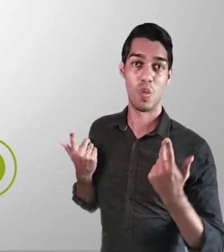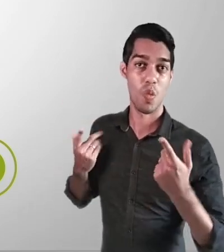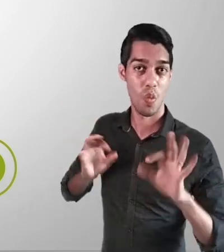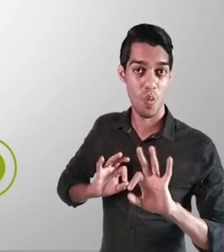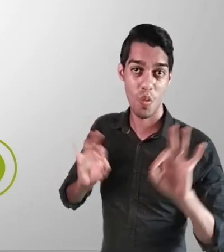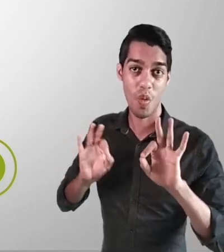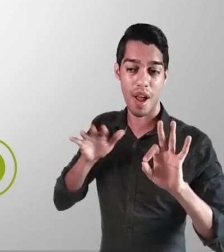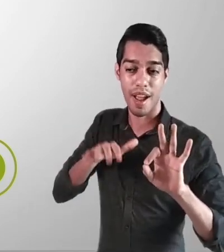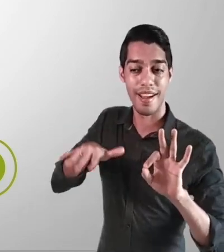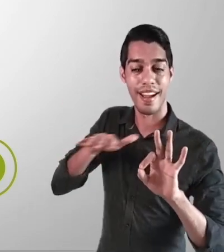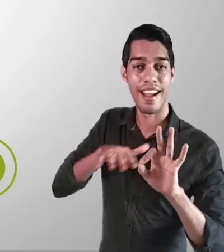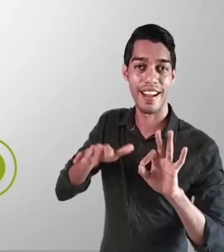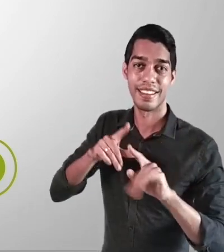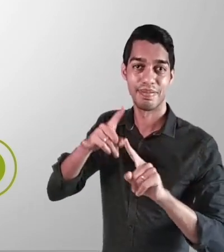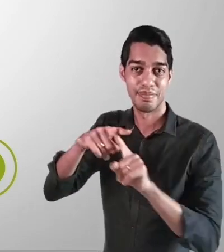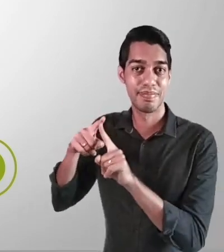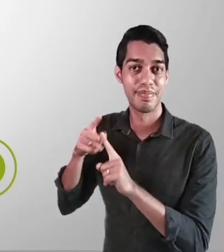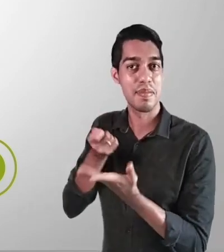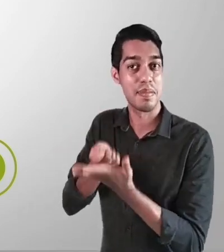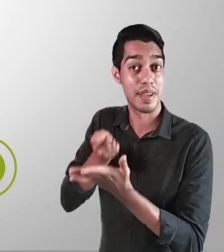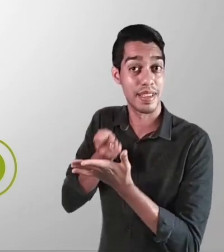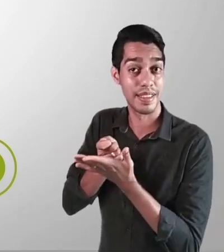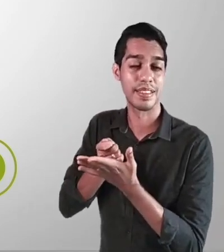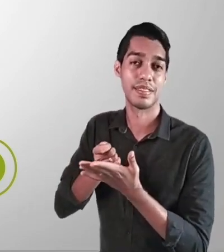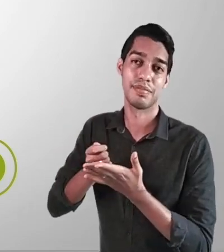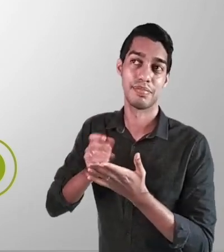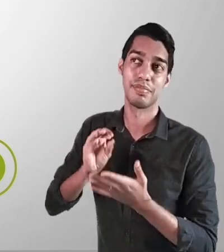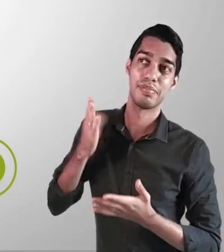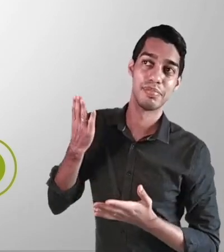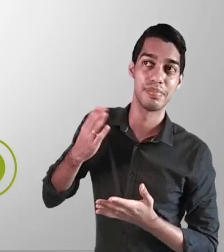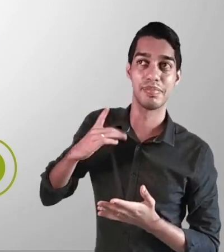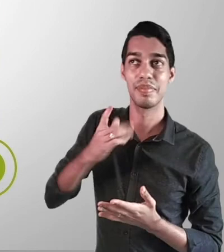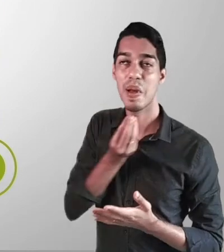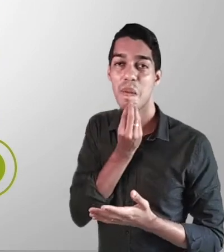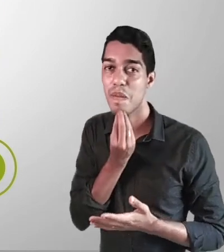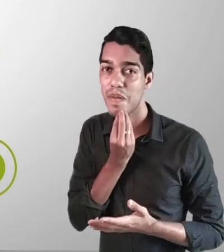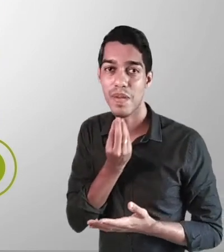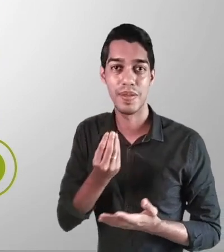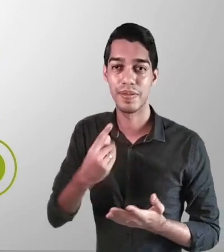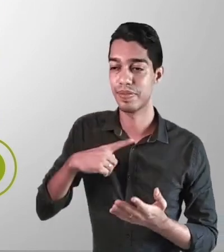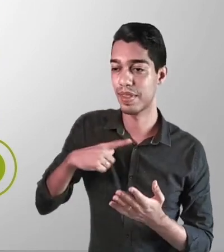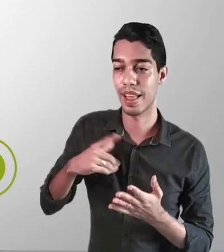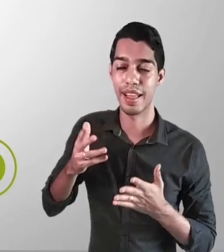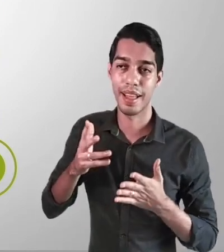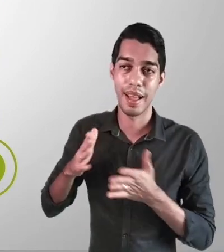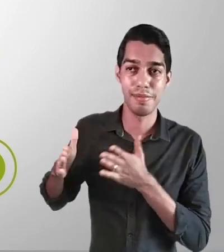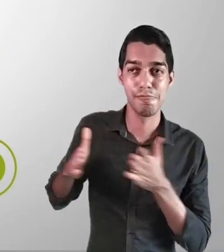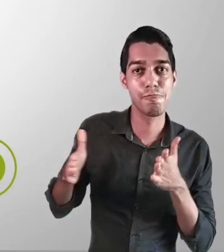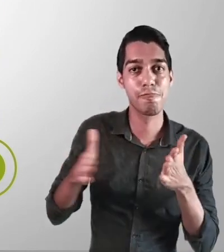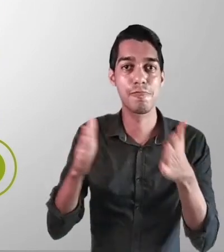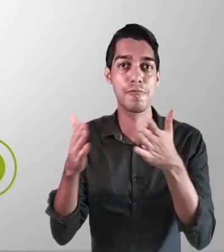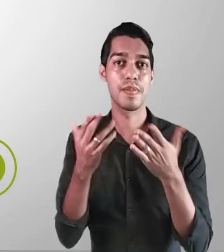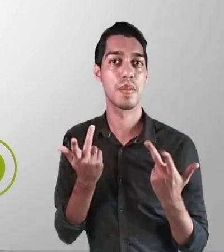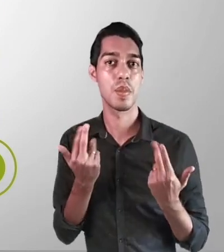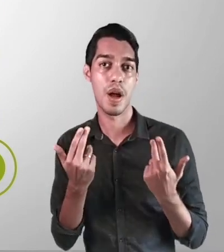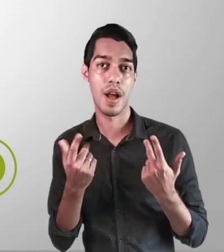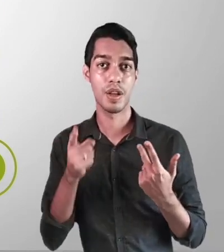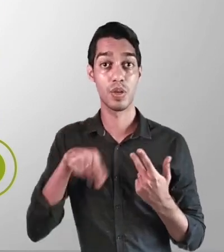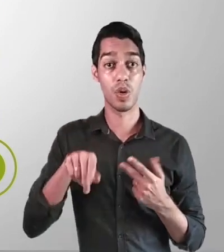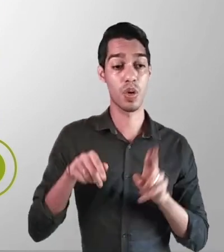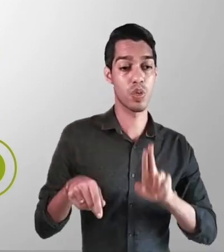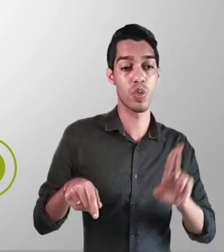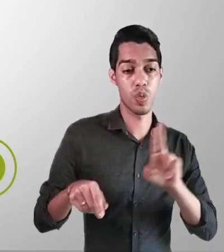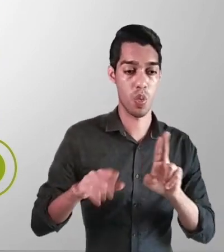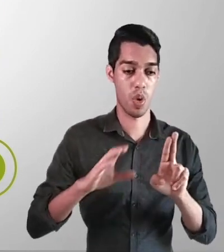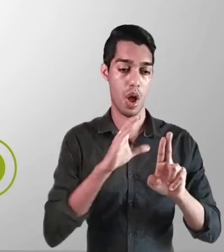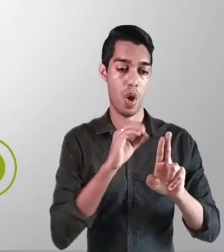meios de pagamento, obviamente, ela caminha de forma similar à questão do processo de uso de contas digitais.